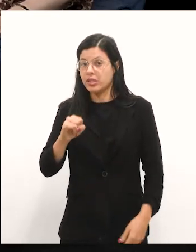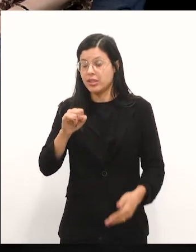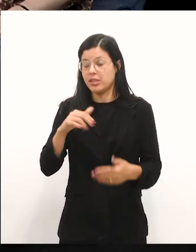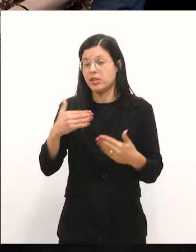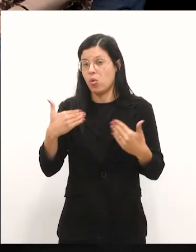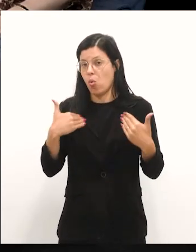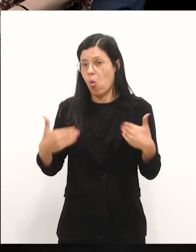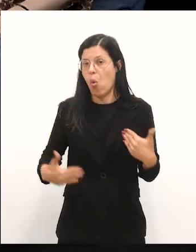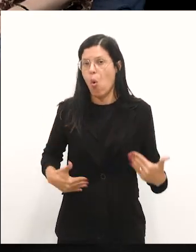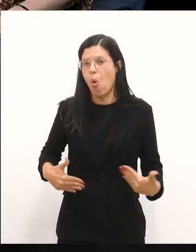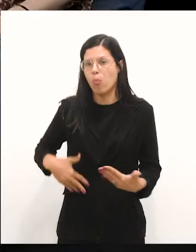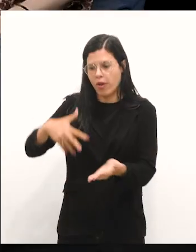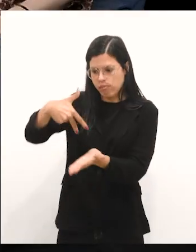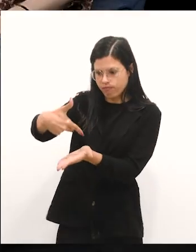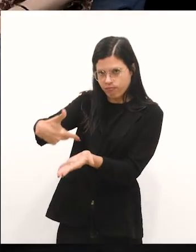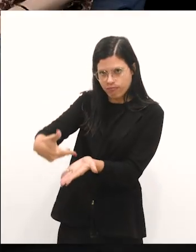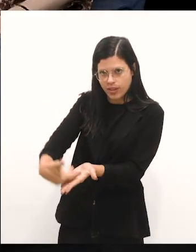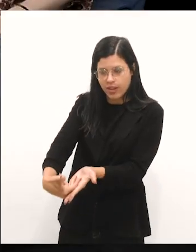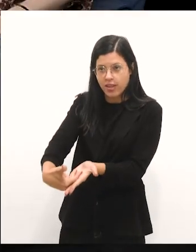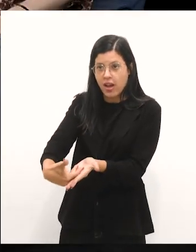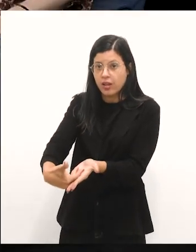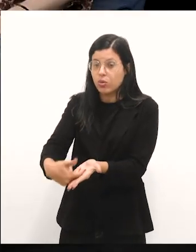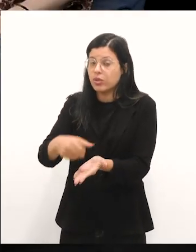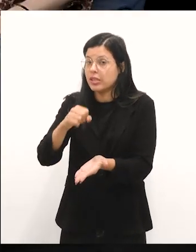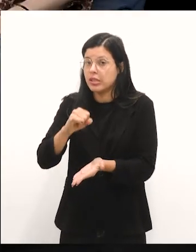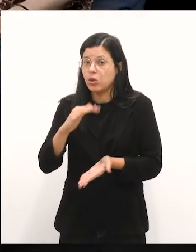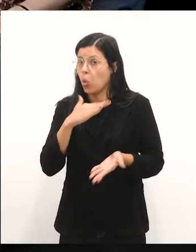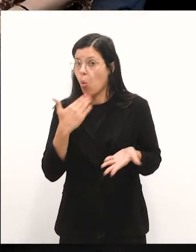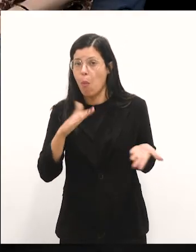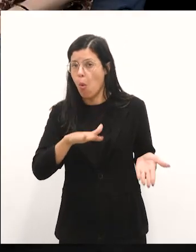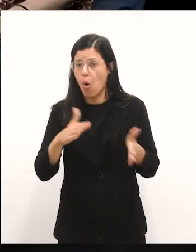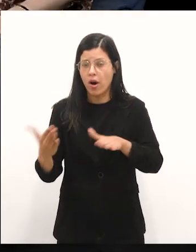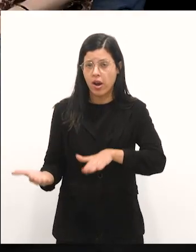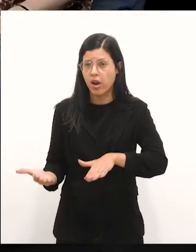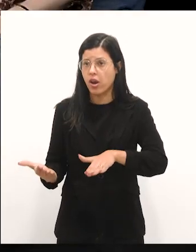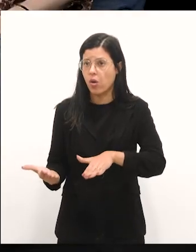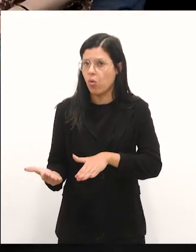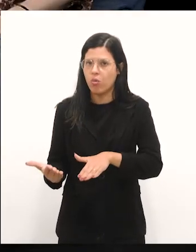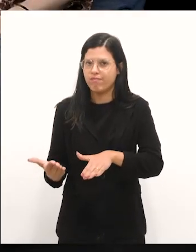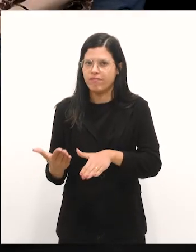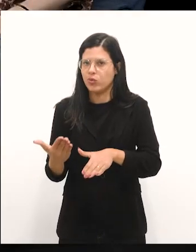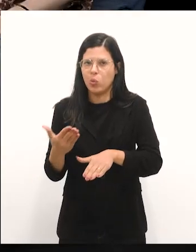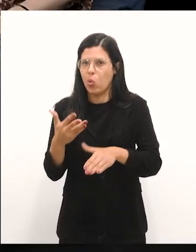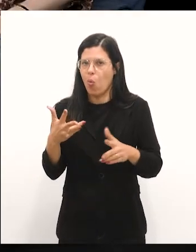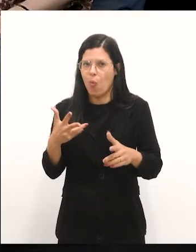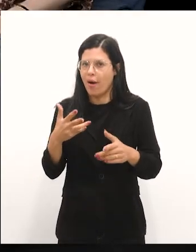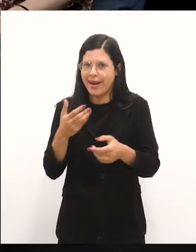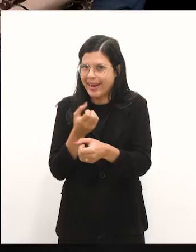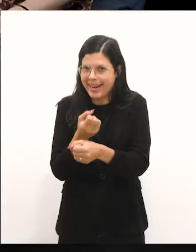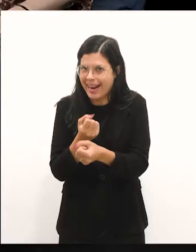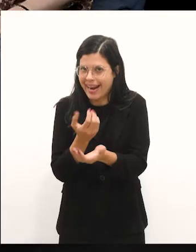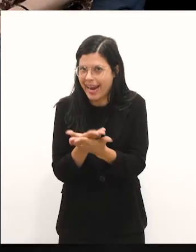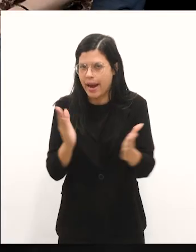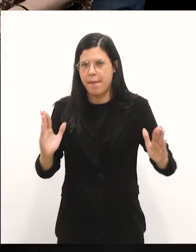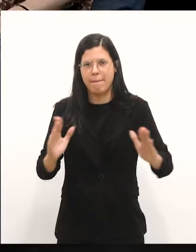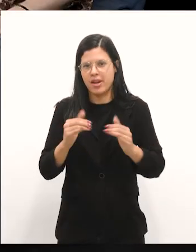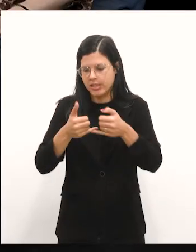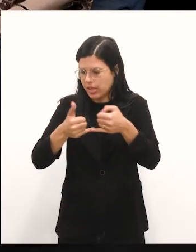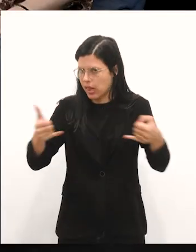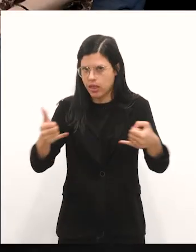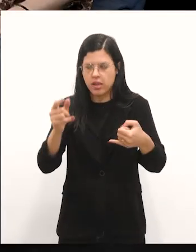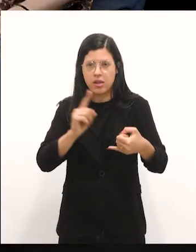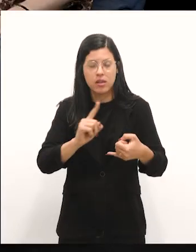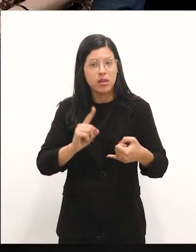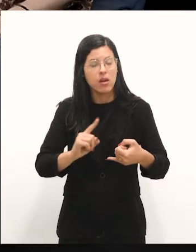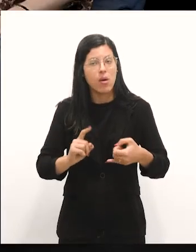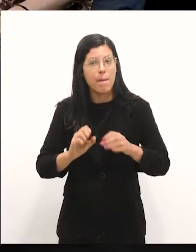aparelhos, enquanto não morre o corpo, não desliga definitivamente esse cordão.